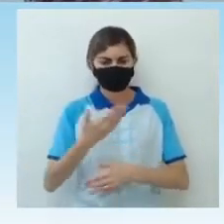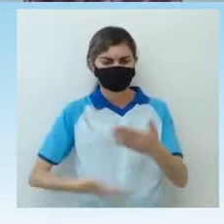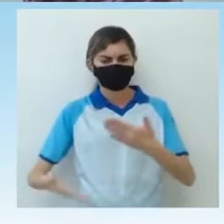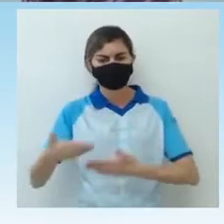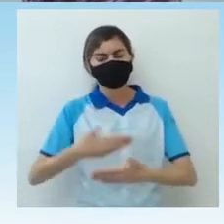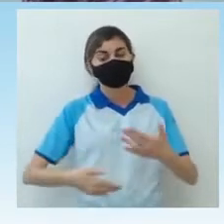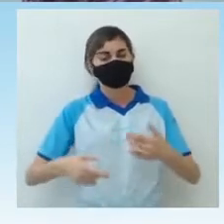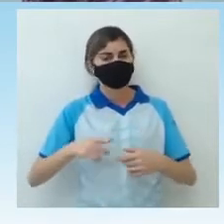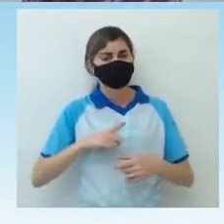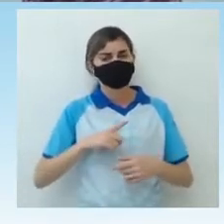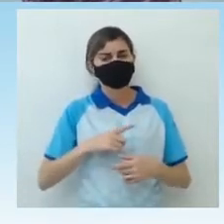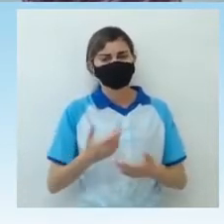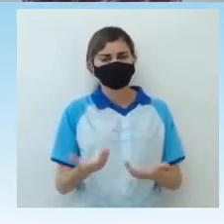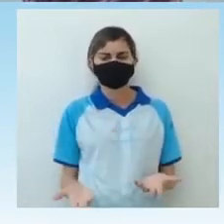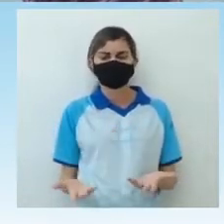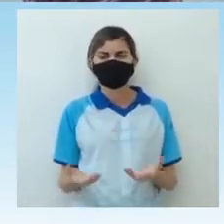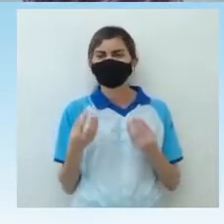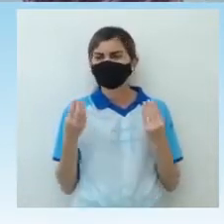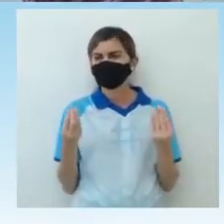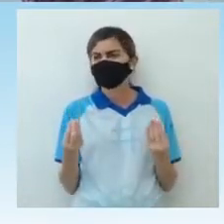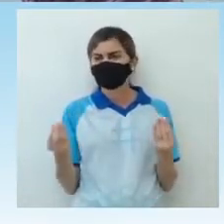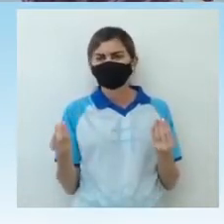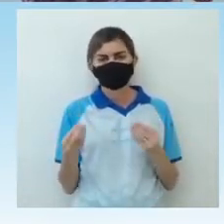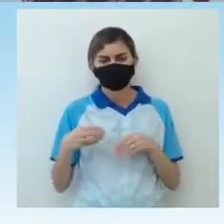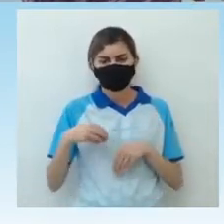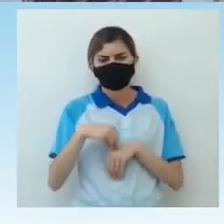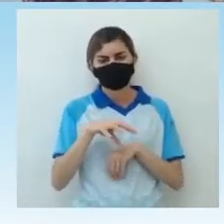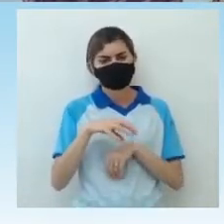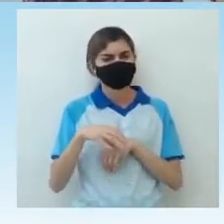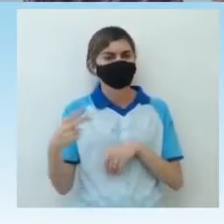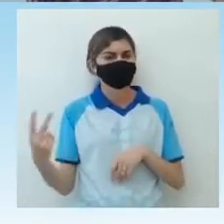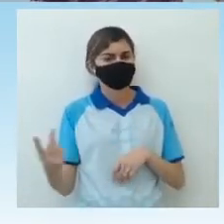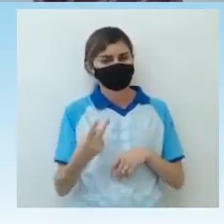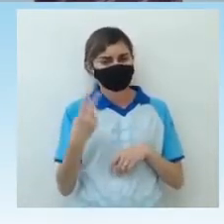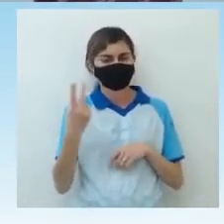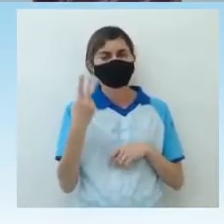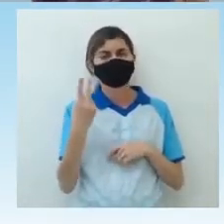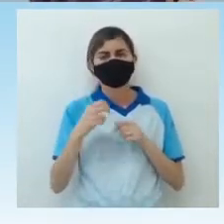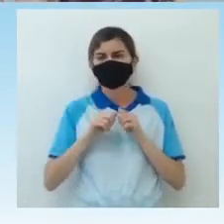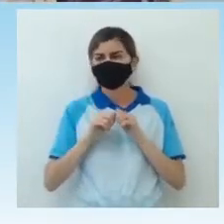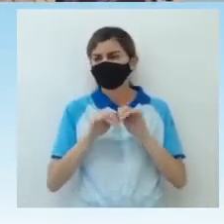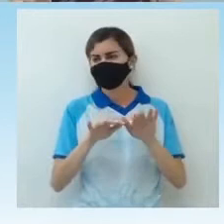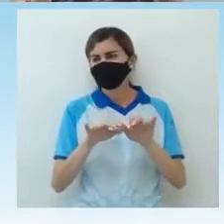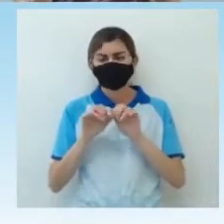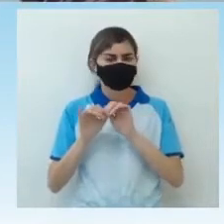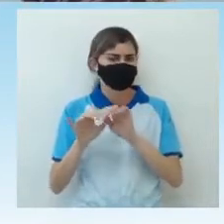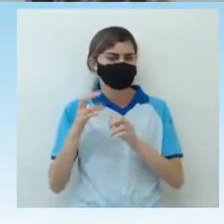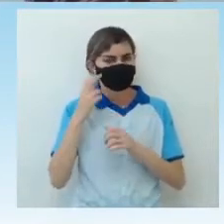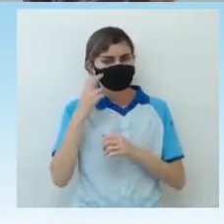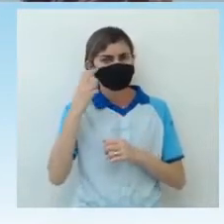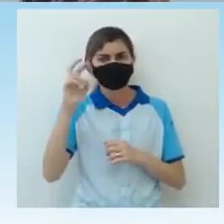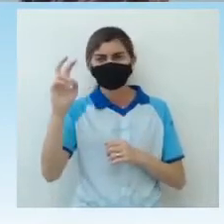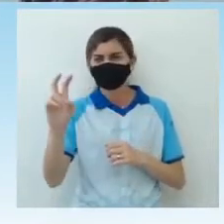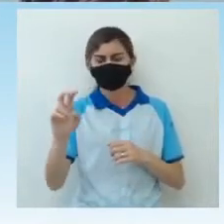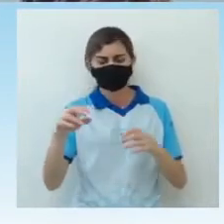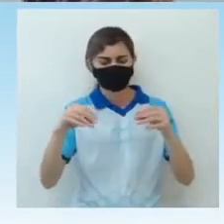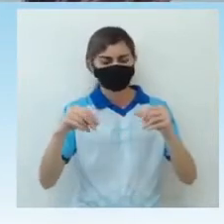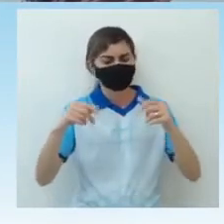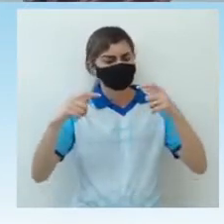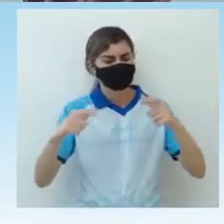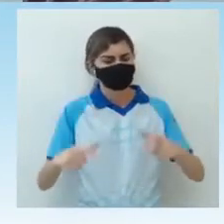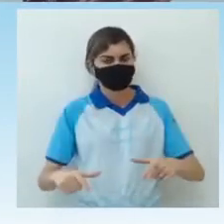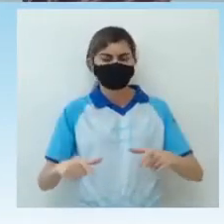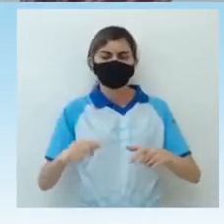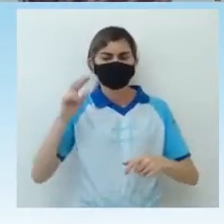se estabelecerem, para partilhar os valores, para difundir a sua cultura, o seu território,